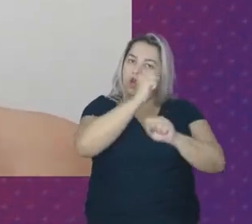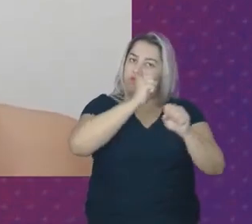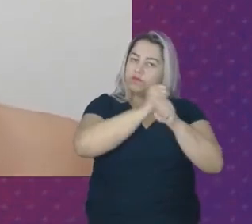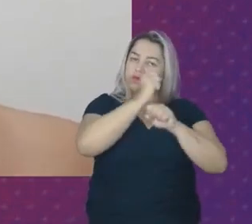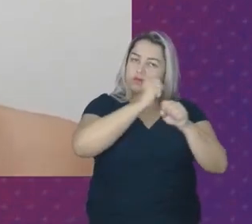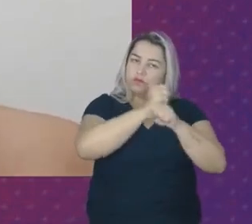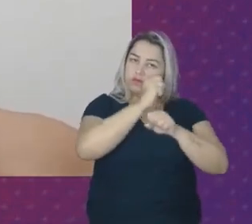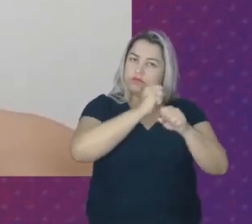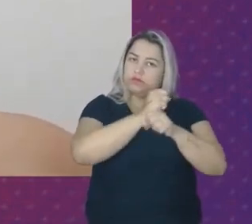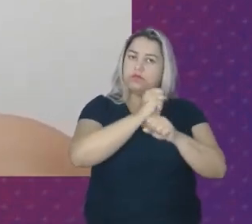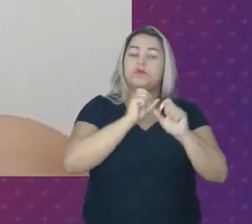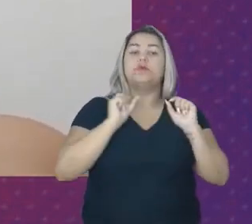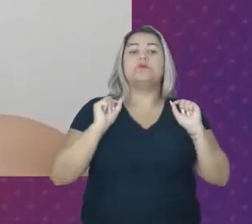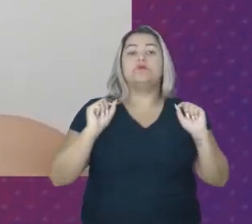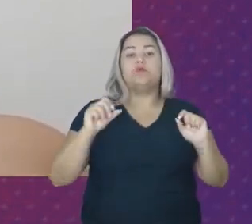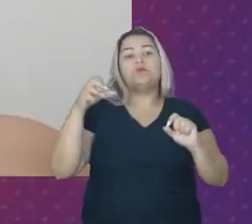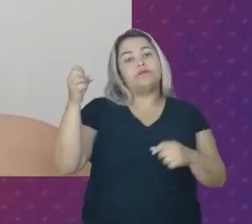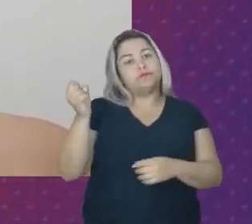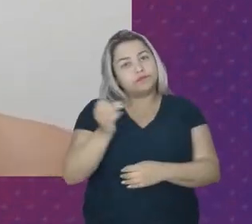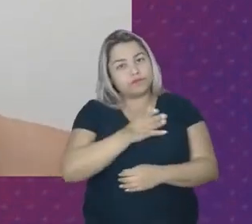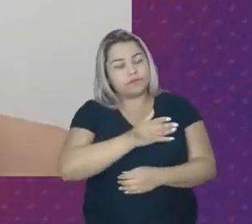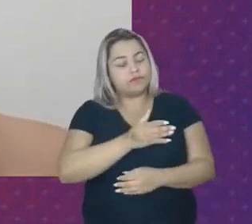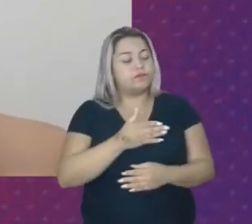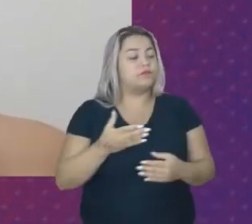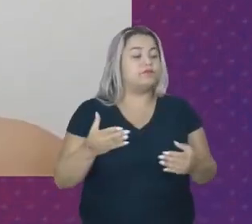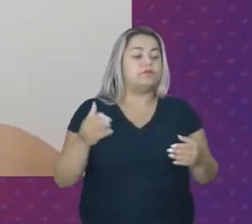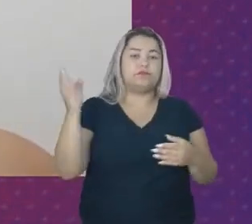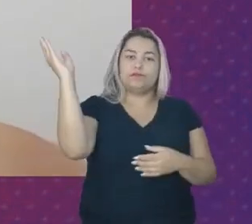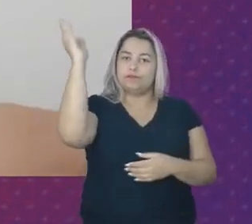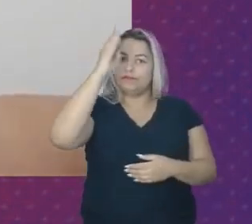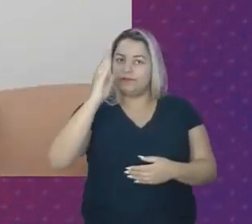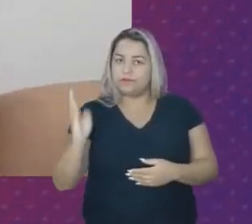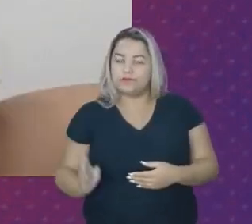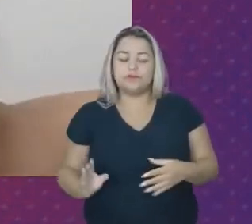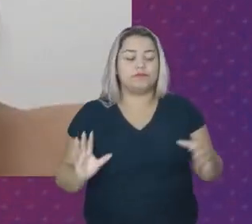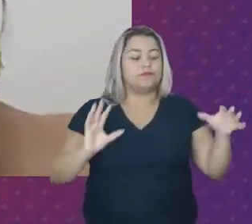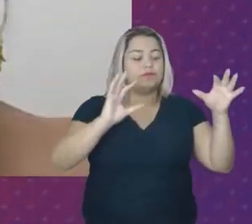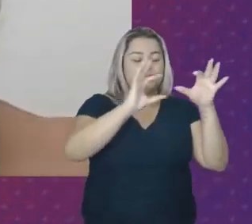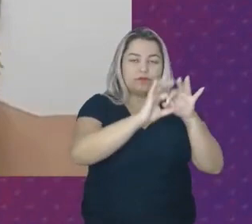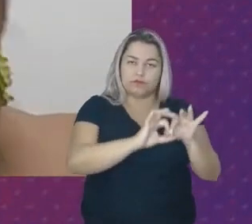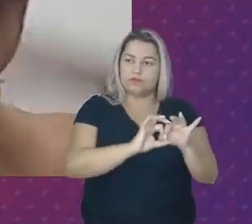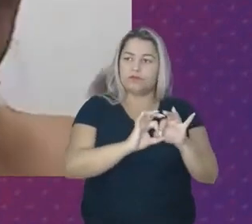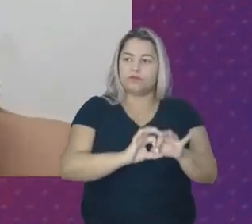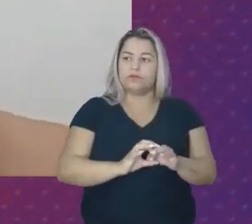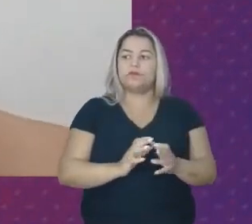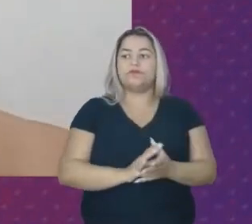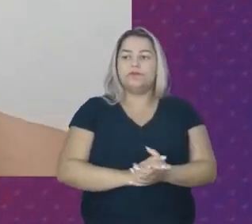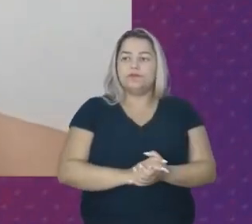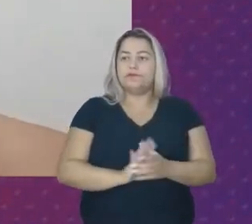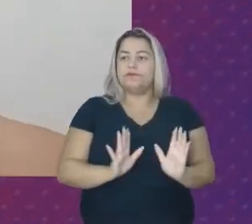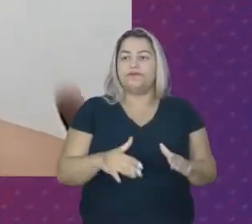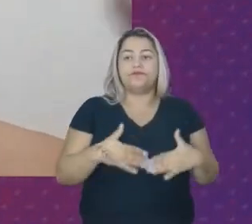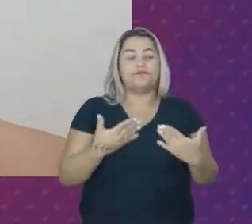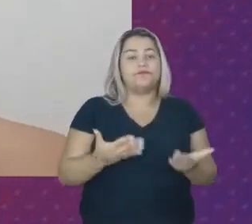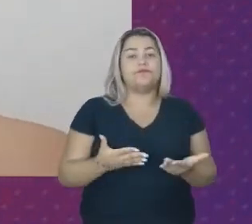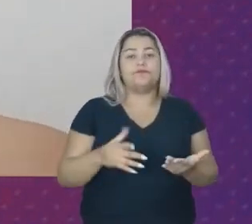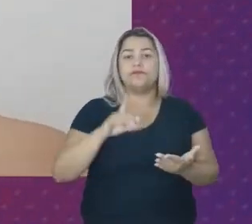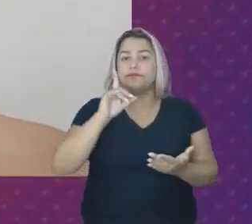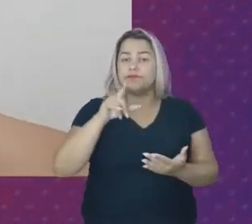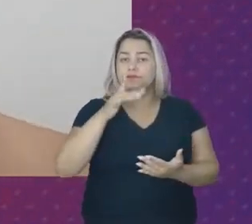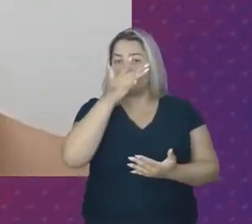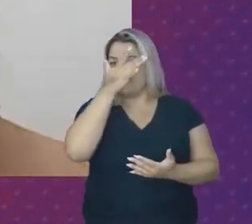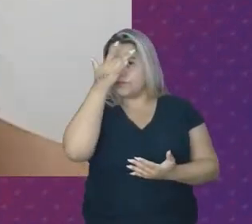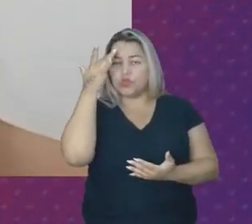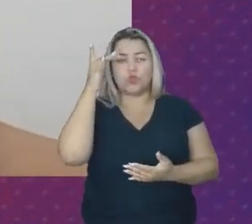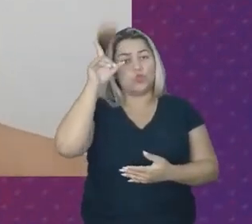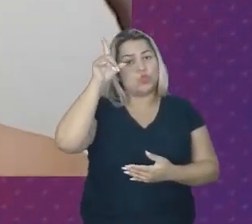vocês um novo momento do Brasil, vamos fazer um ar. Enfim, essa pessoa que está ali